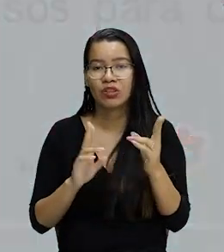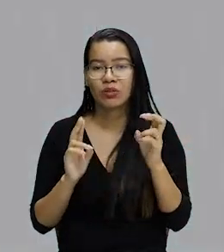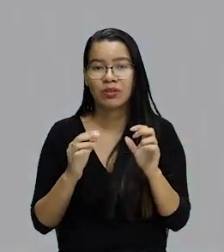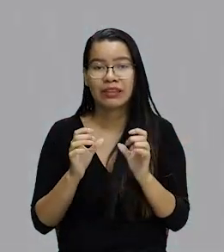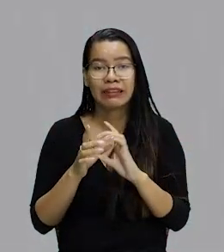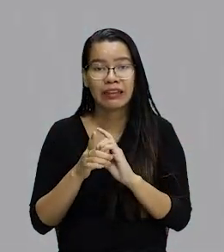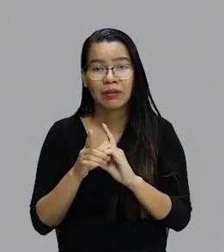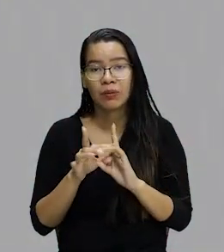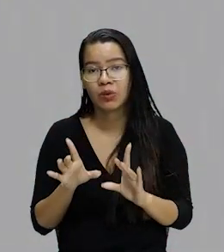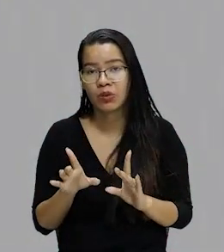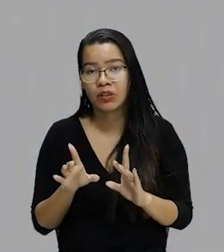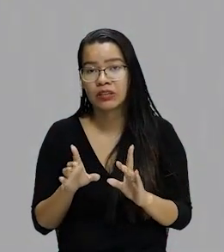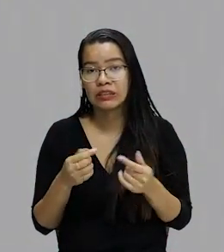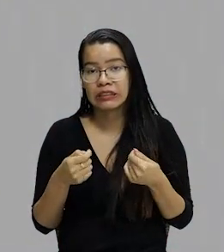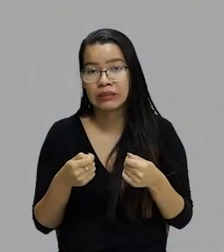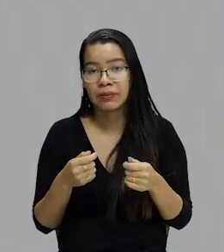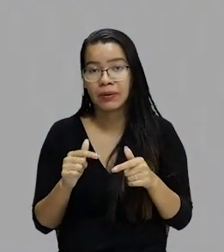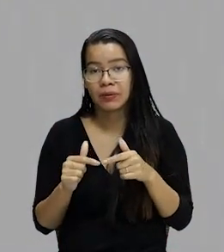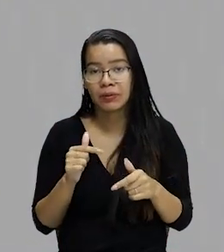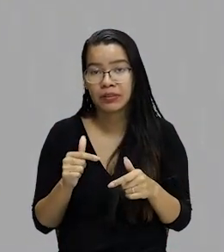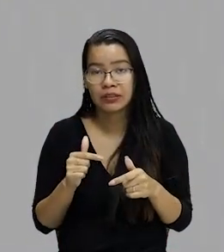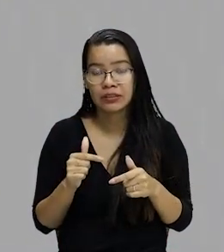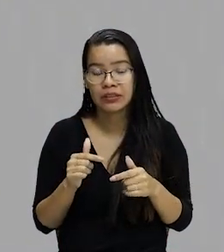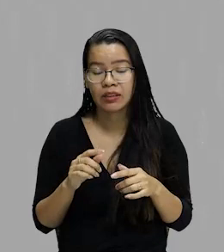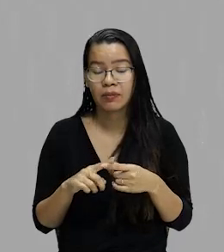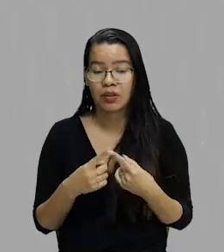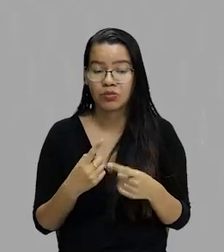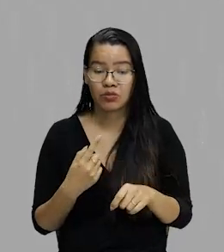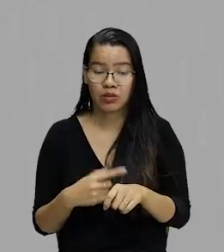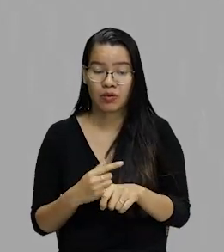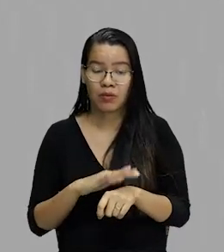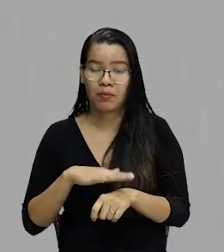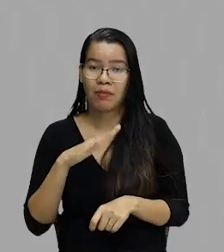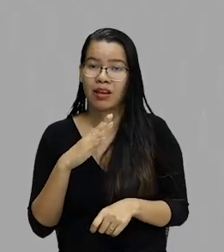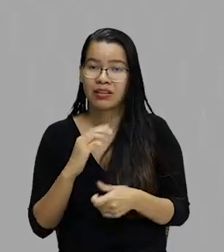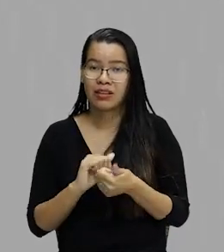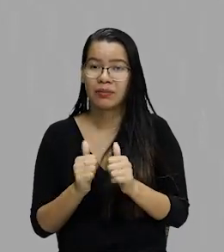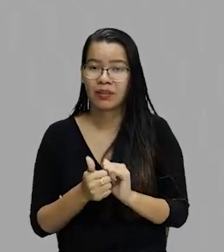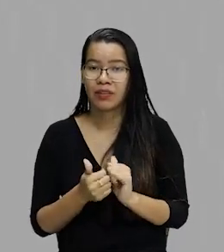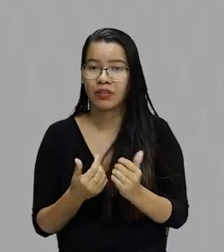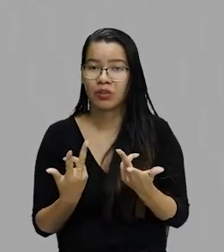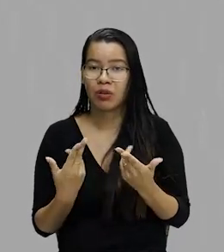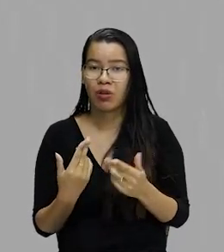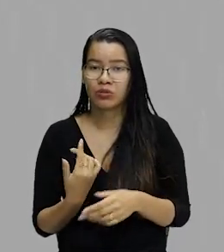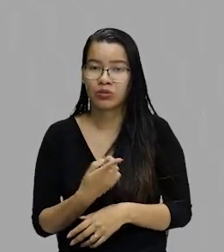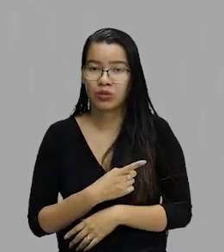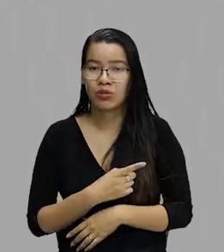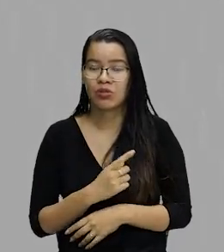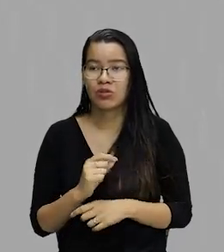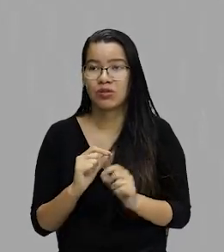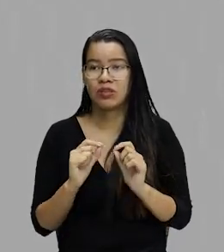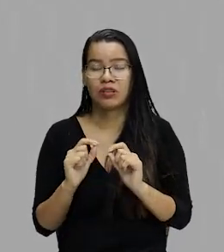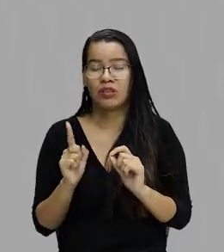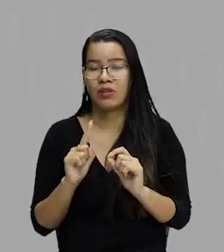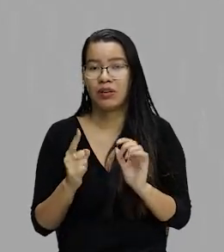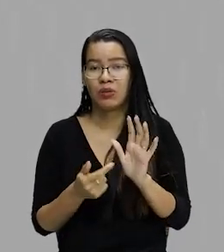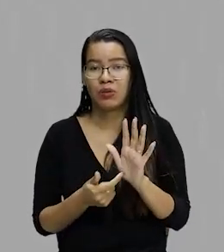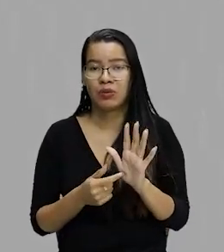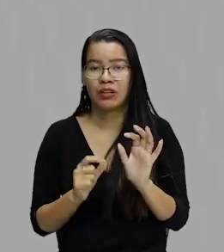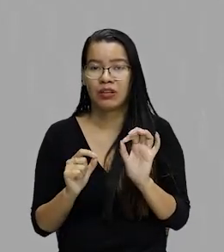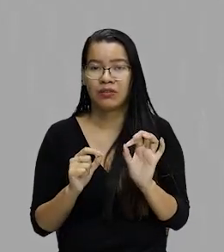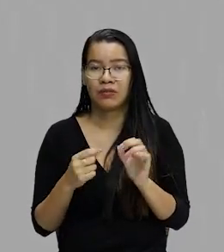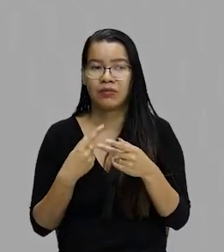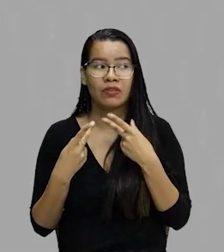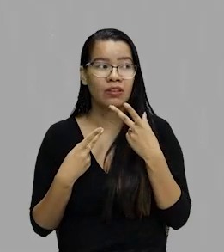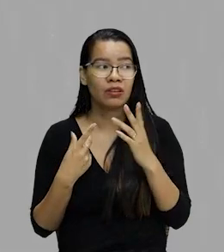trabalho, necessariamente. Eu estou falando de um tempo mais adequado ao nosso, que as tecnologias informacionais se encaixariam, mas não é isso que está sendo tratado